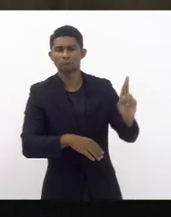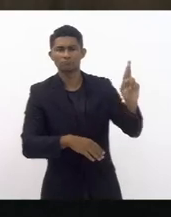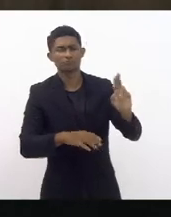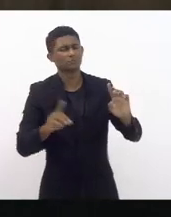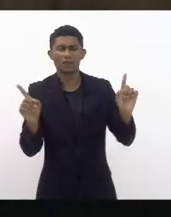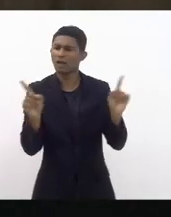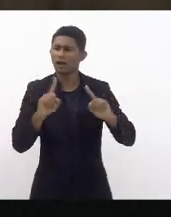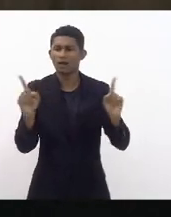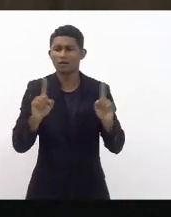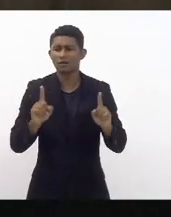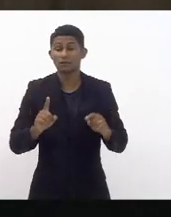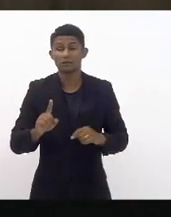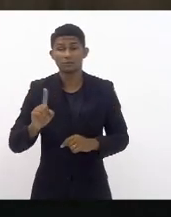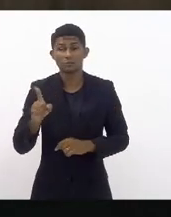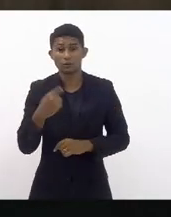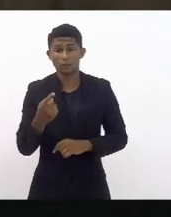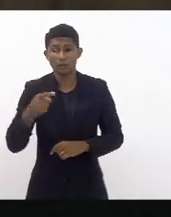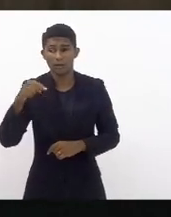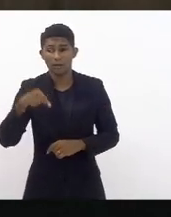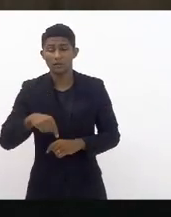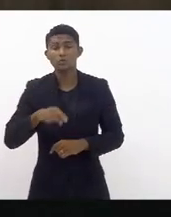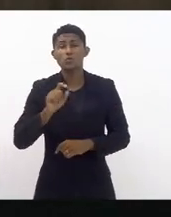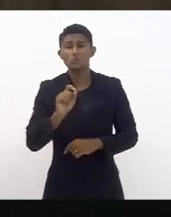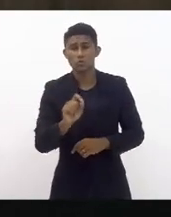Nós estamos consolidando aqui